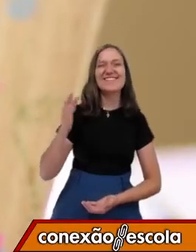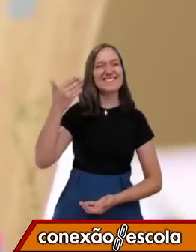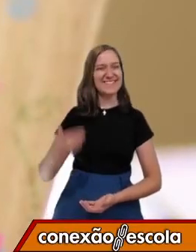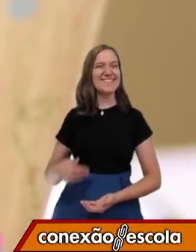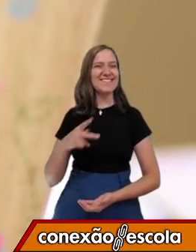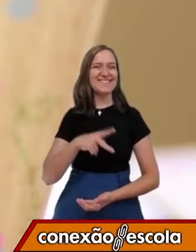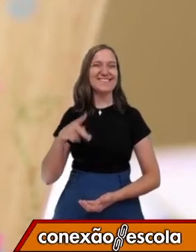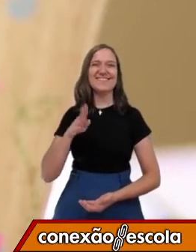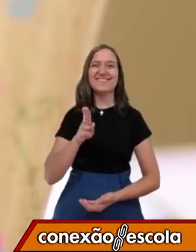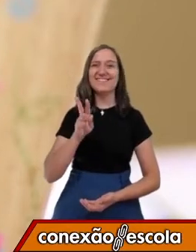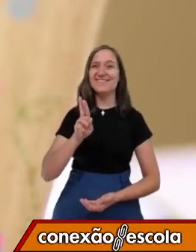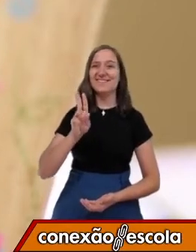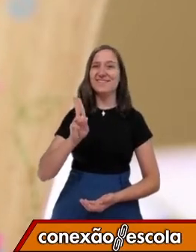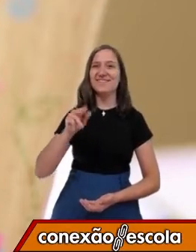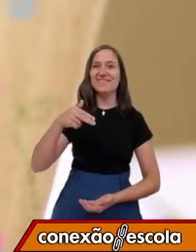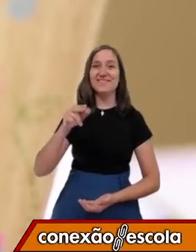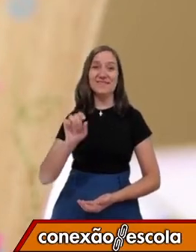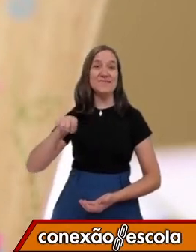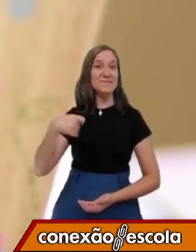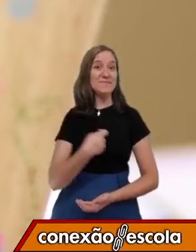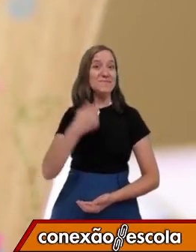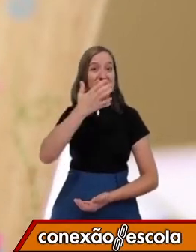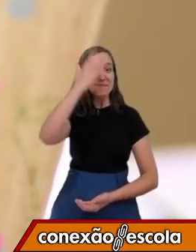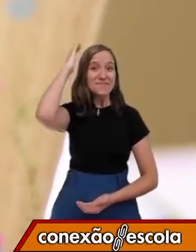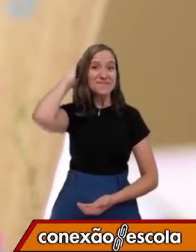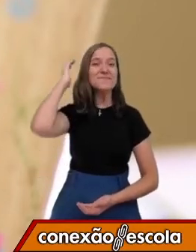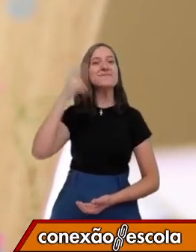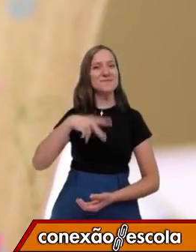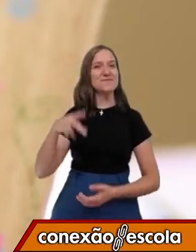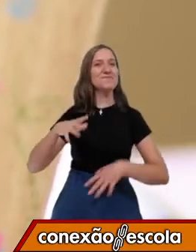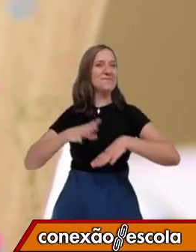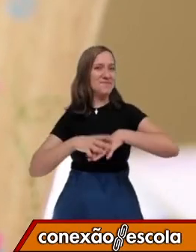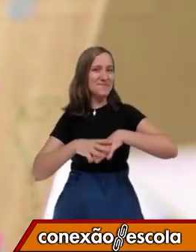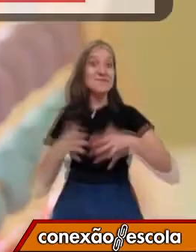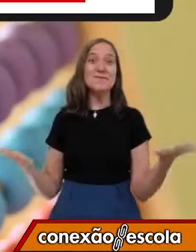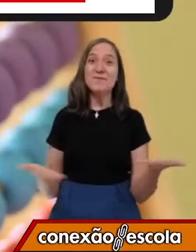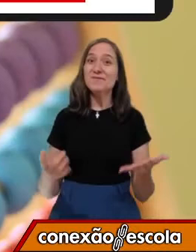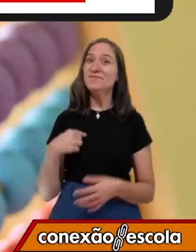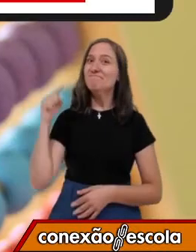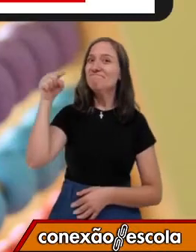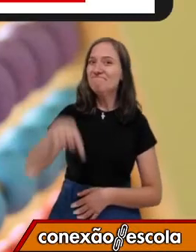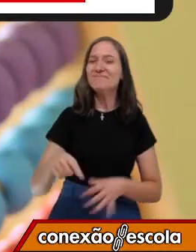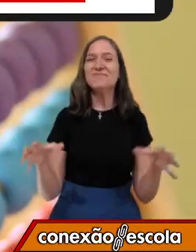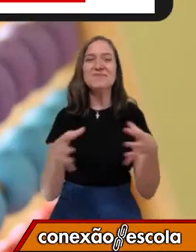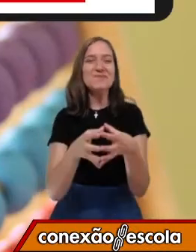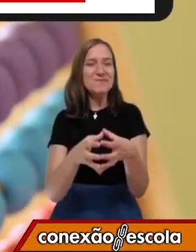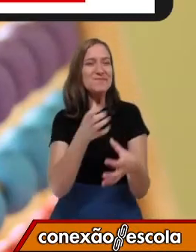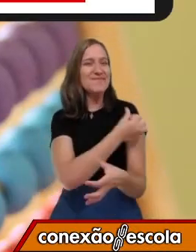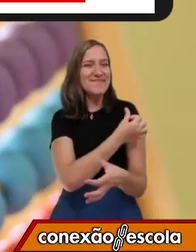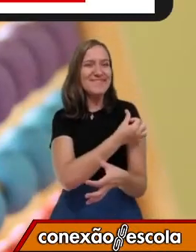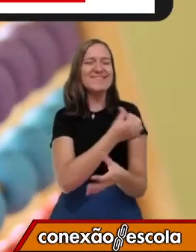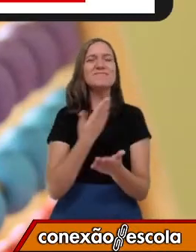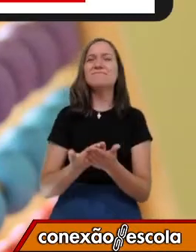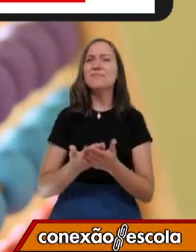Olá, eu sou o professor Bruno Silvestre, sou professor de matemática e hoje aqui com vocês, do sexto ano, nós